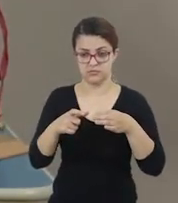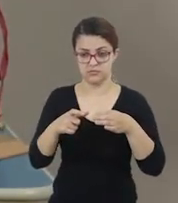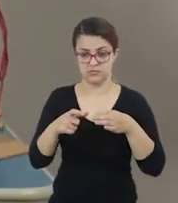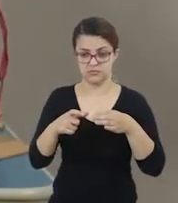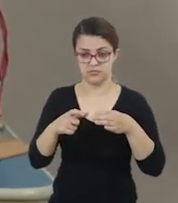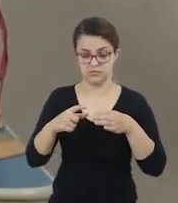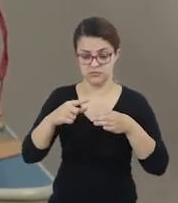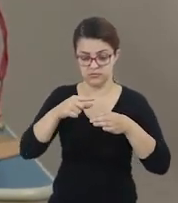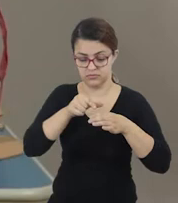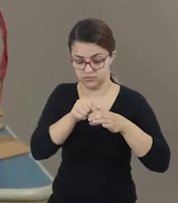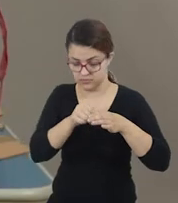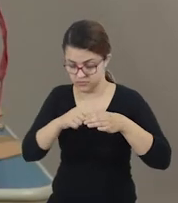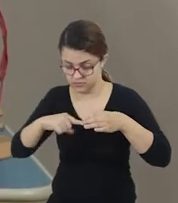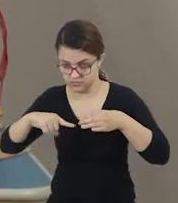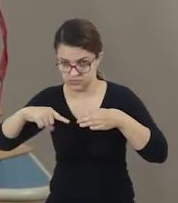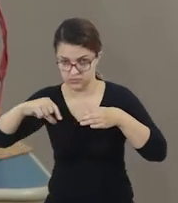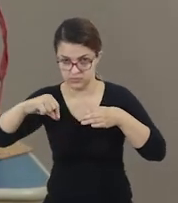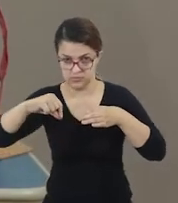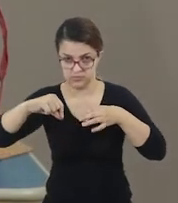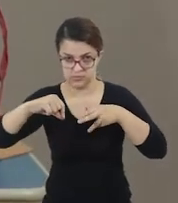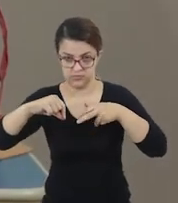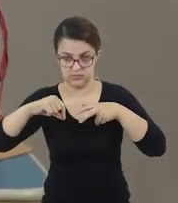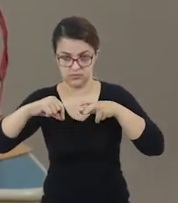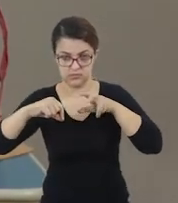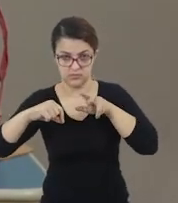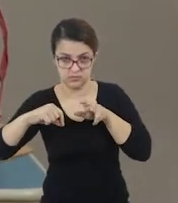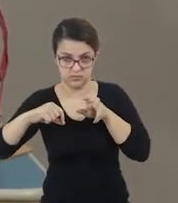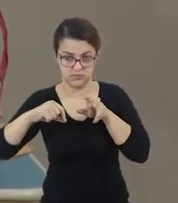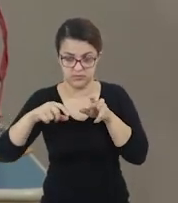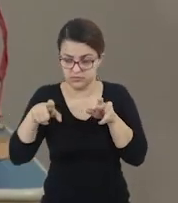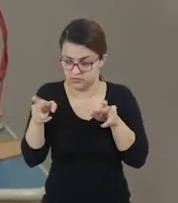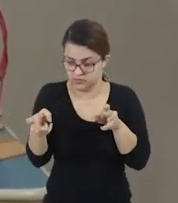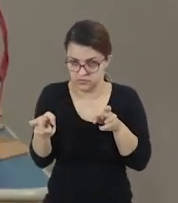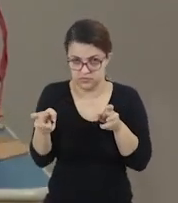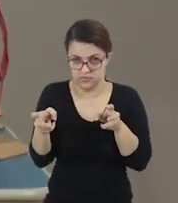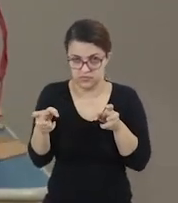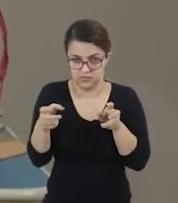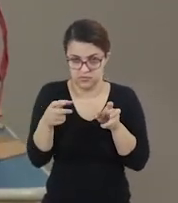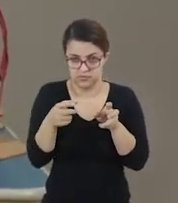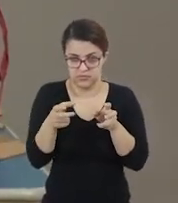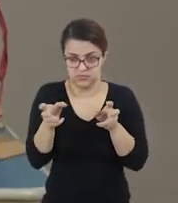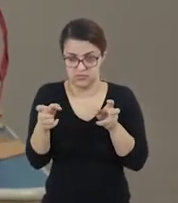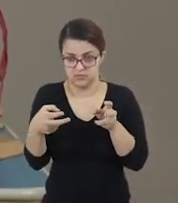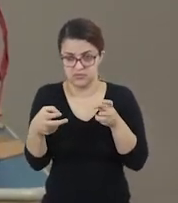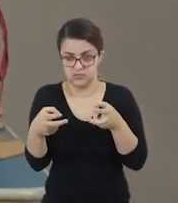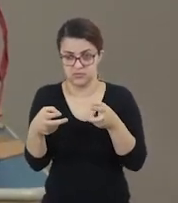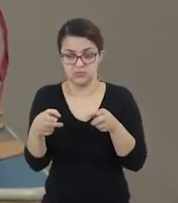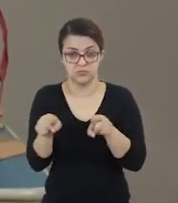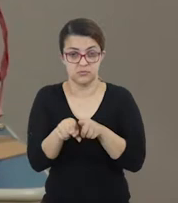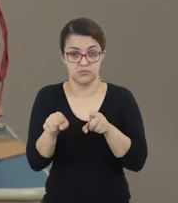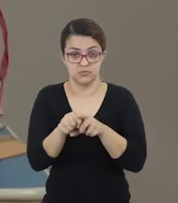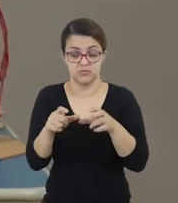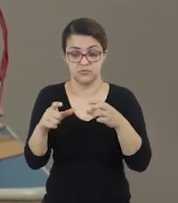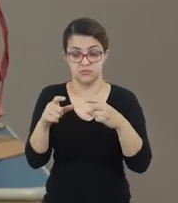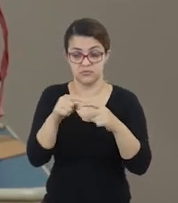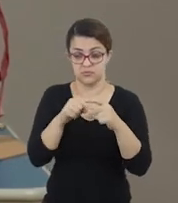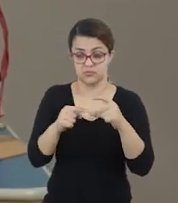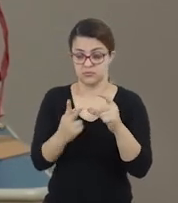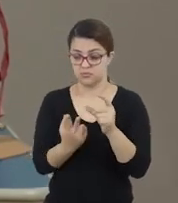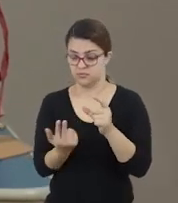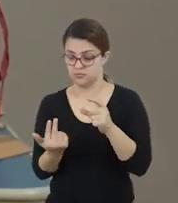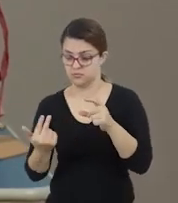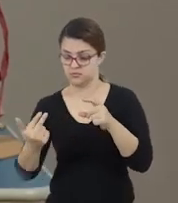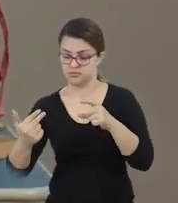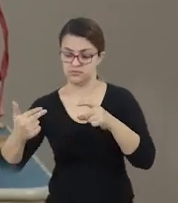as perninhas dele. E daí, nós vamos recortar mais uma parte aqui, que é para fazer